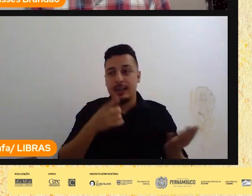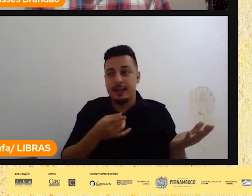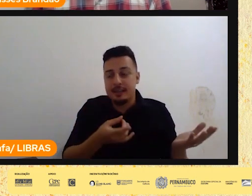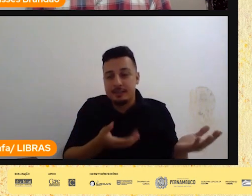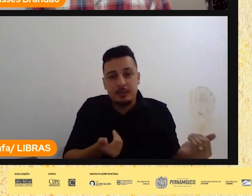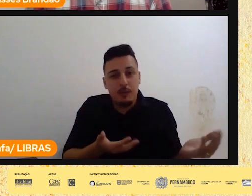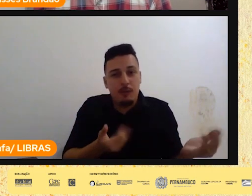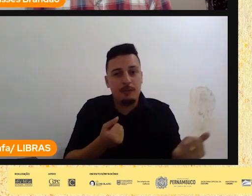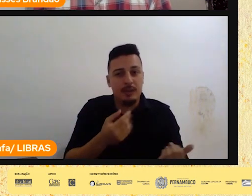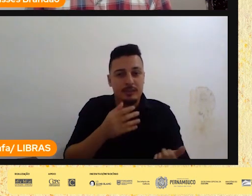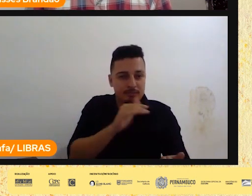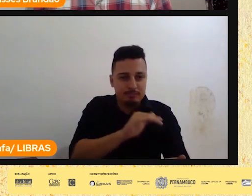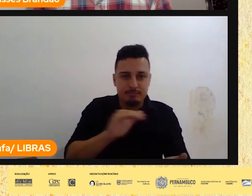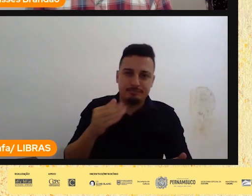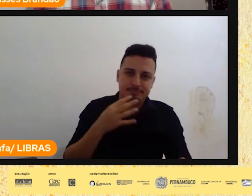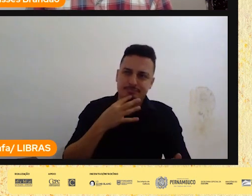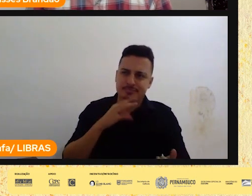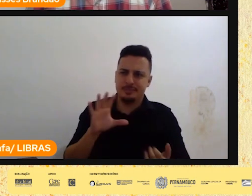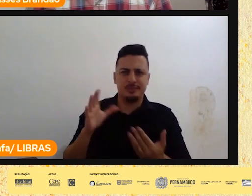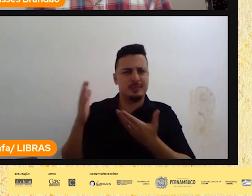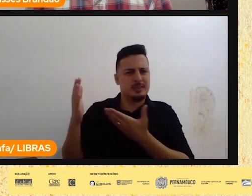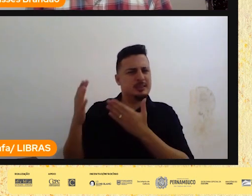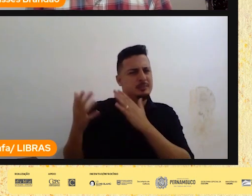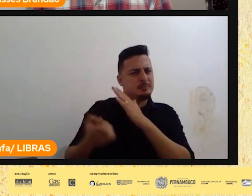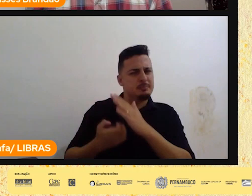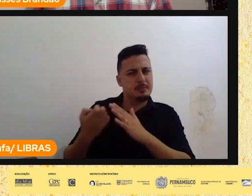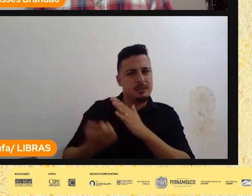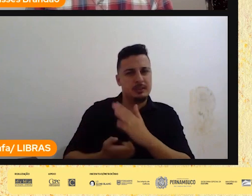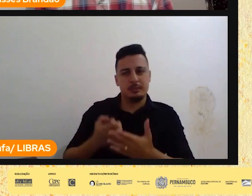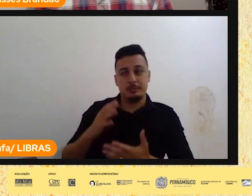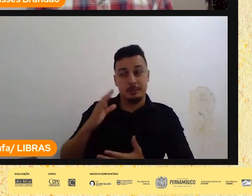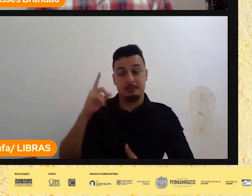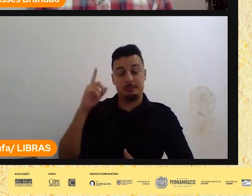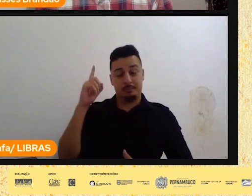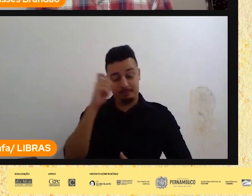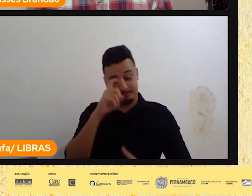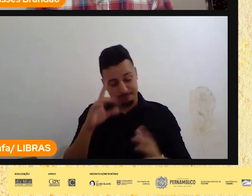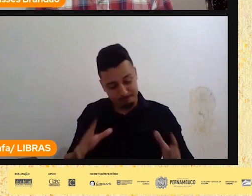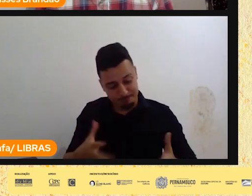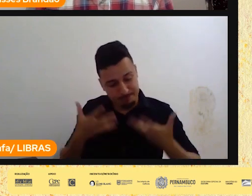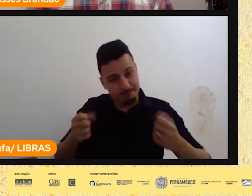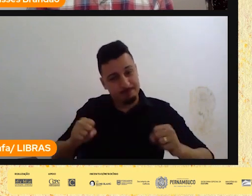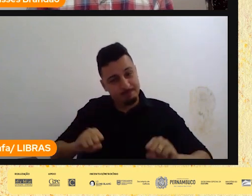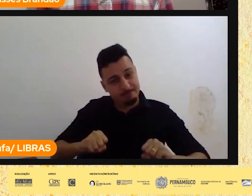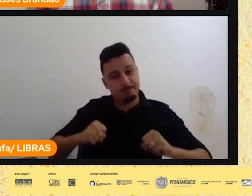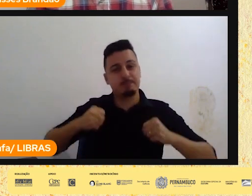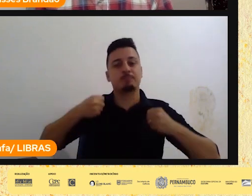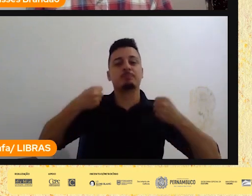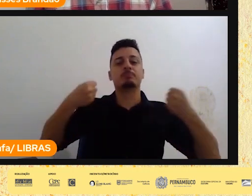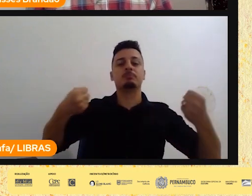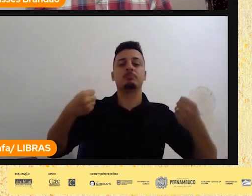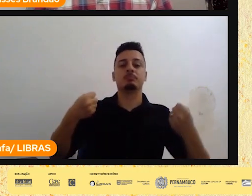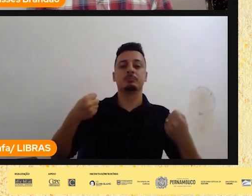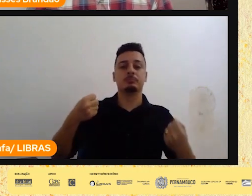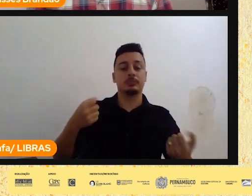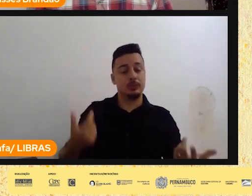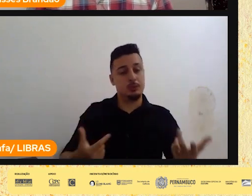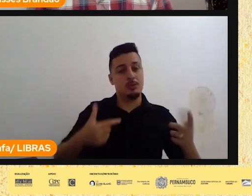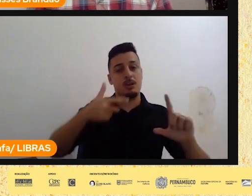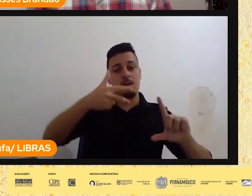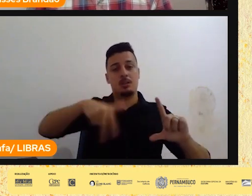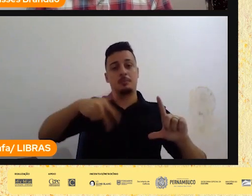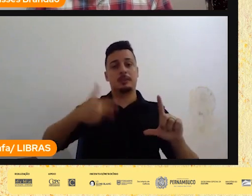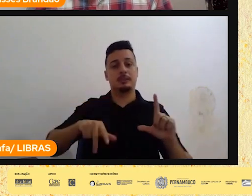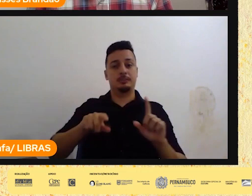também é muito difícil você conseguir levantar via a lei de incentivo. Então, realmente, você produzir animação é dureza, né, porque